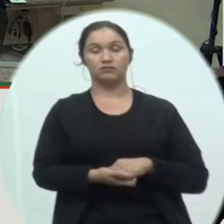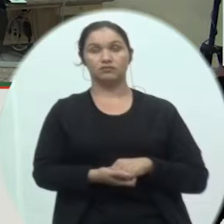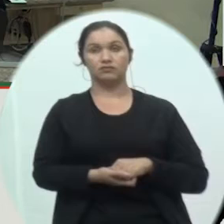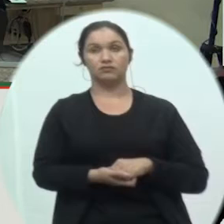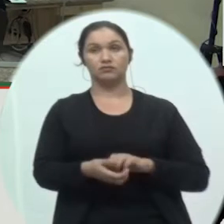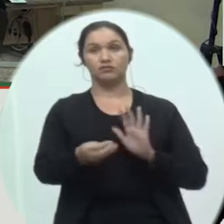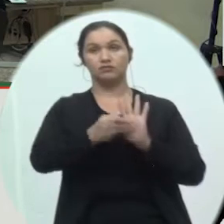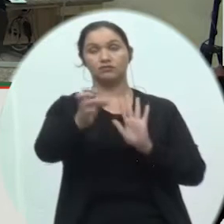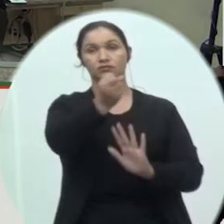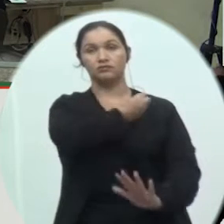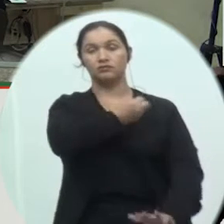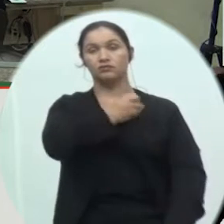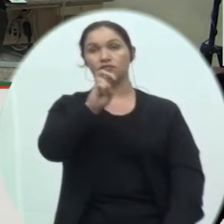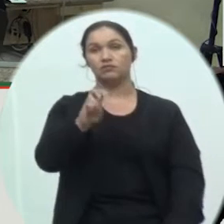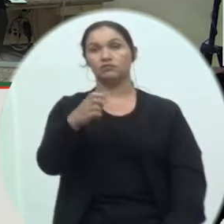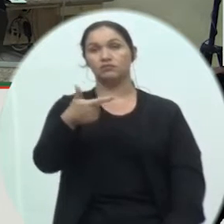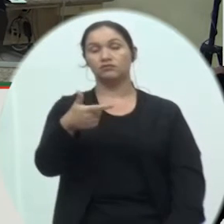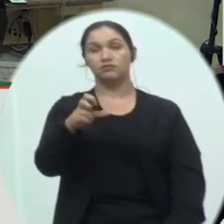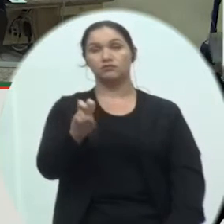Indicação número